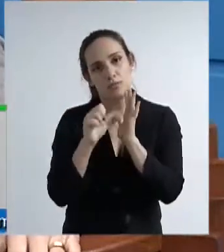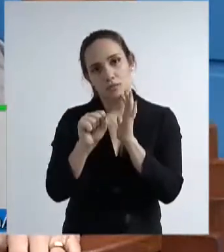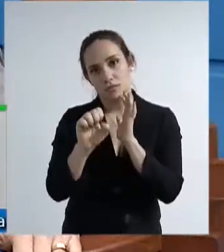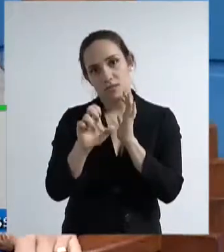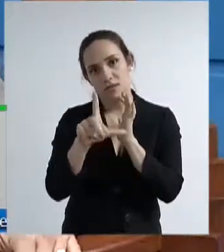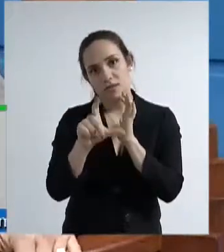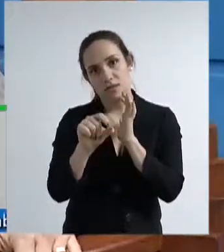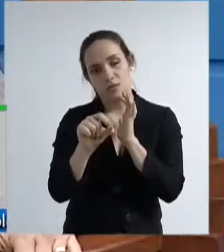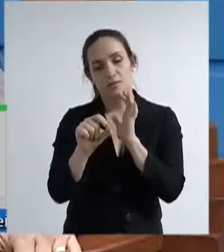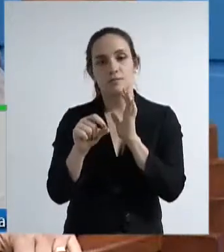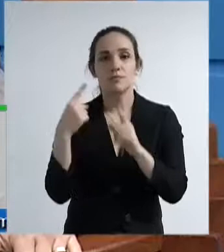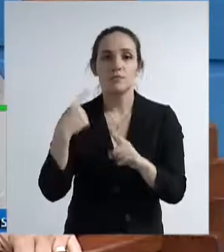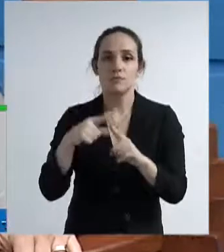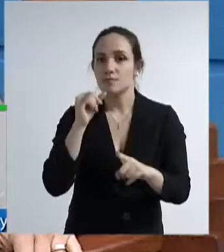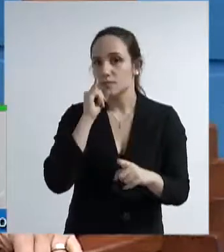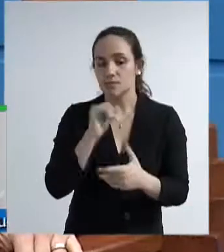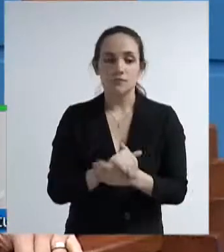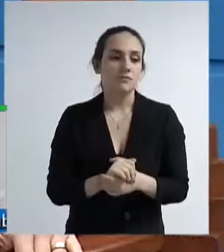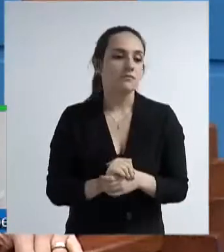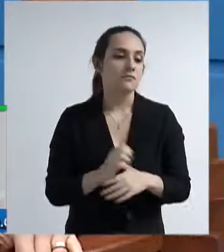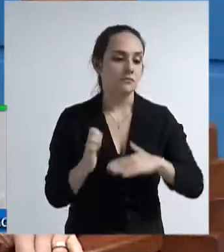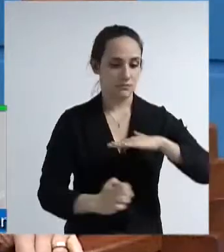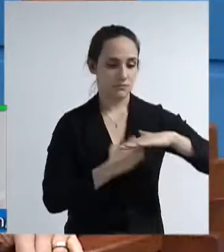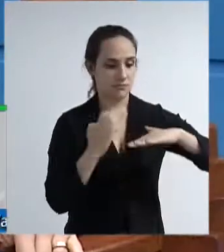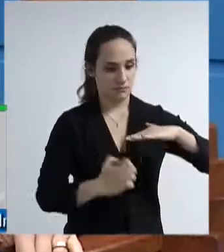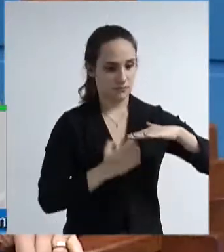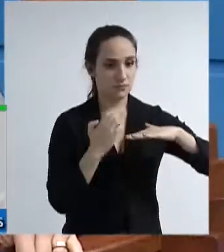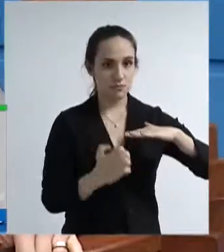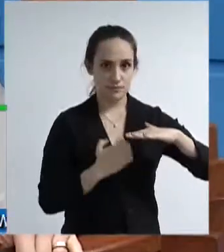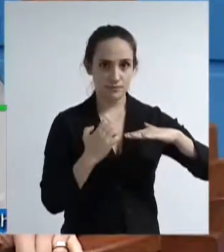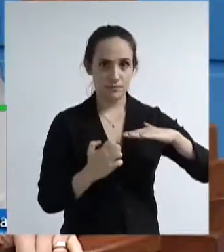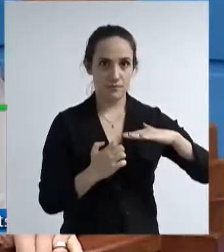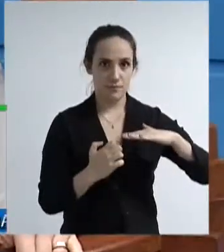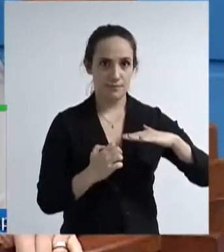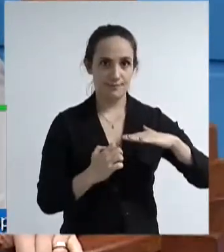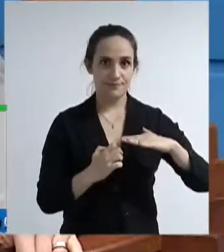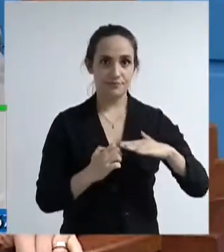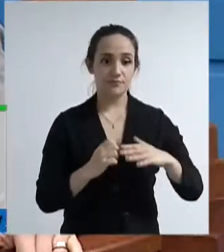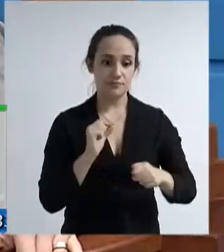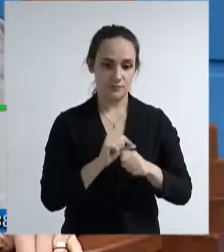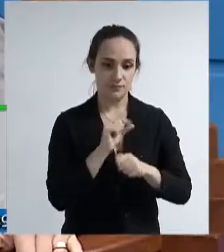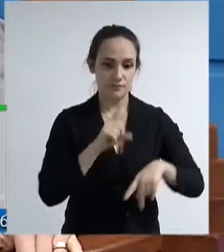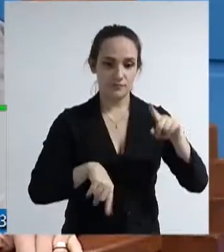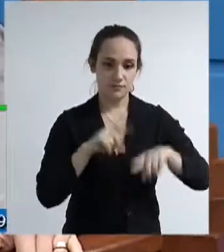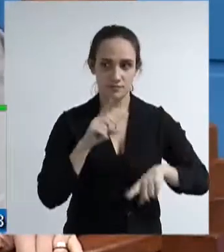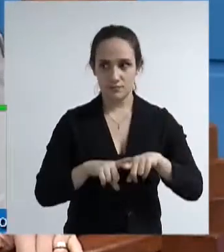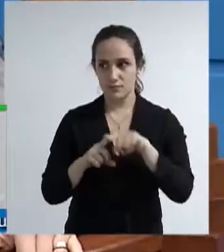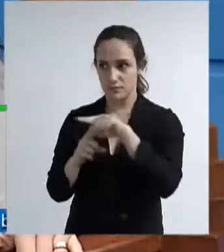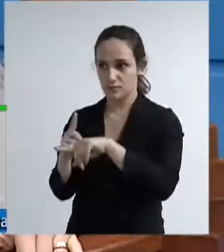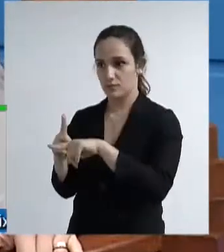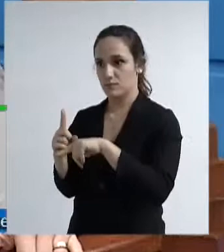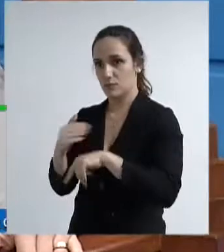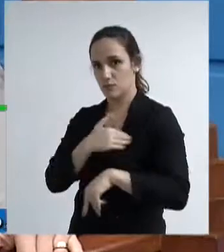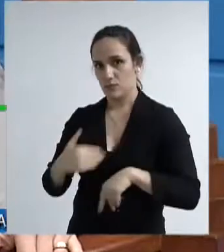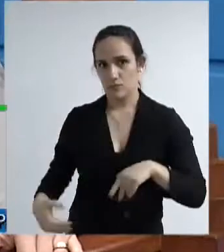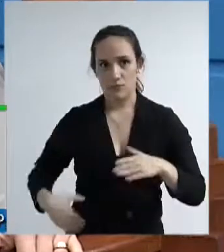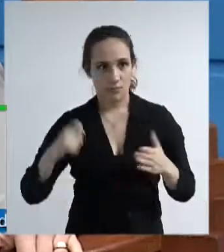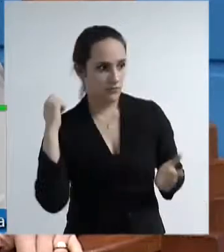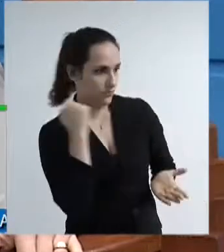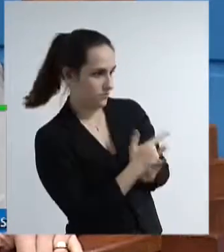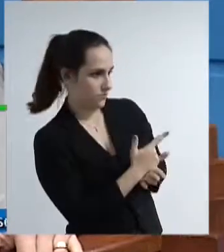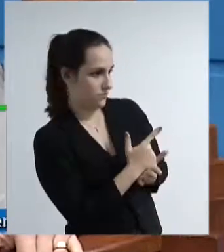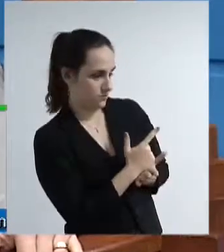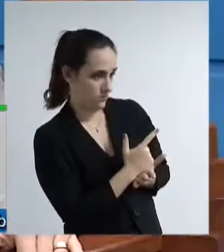os fornecedores de produtos que a administração pública compre, que ele venha com